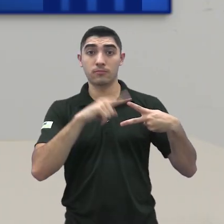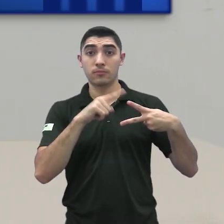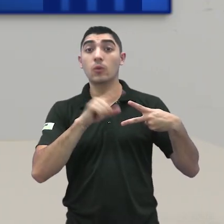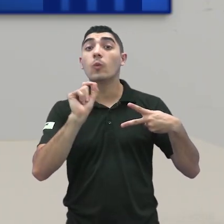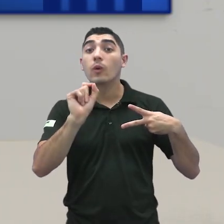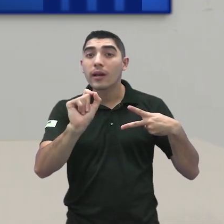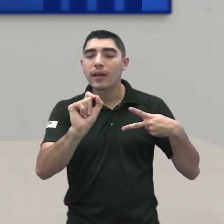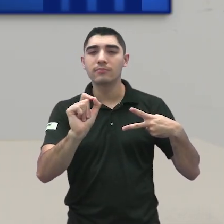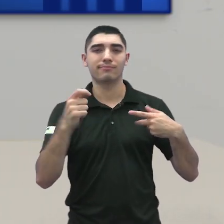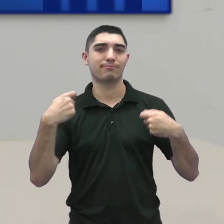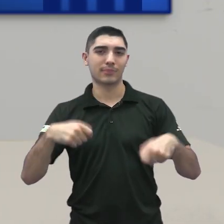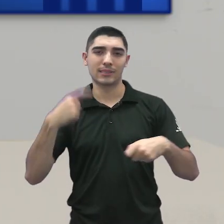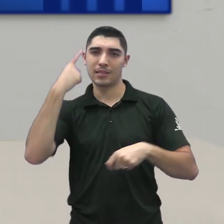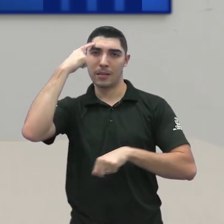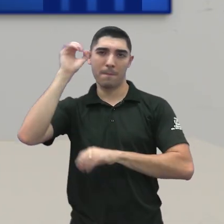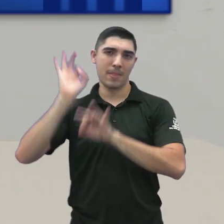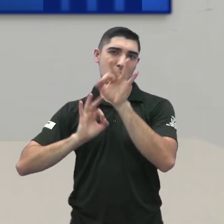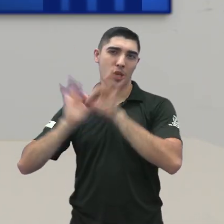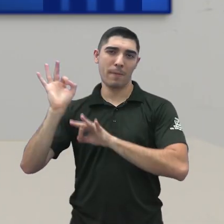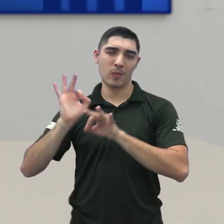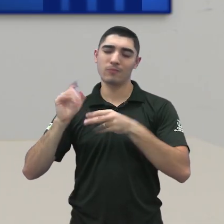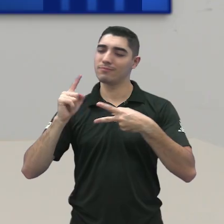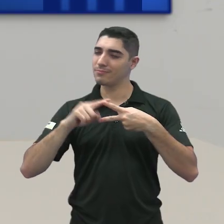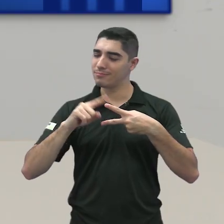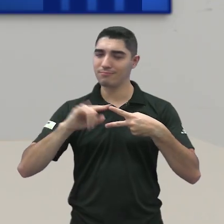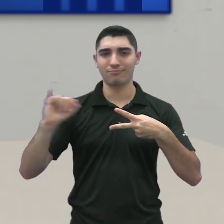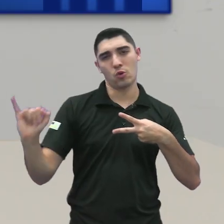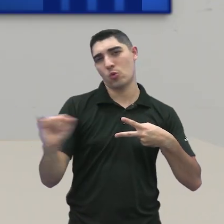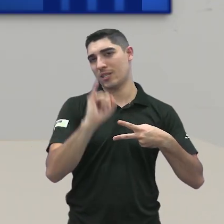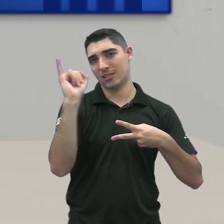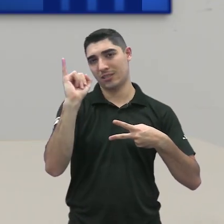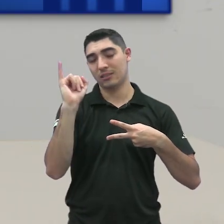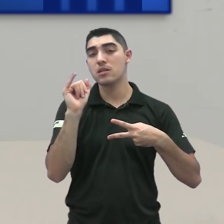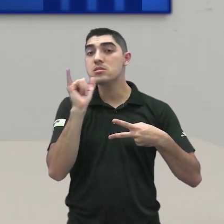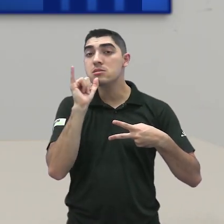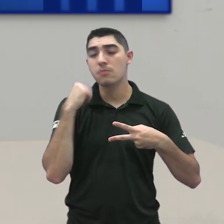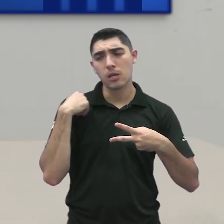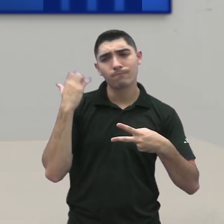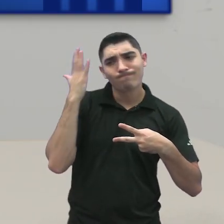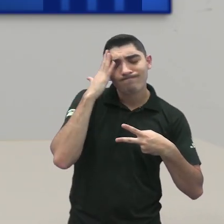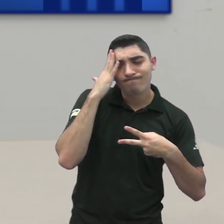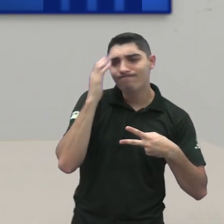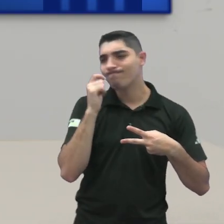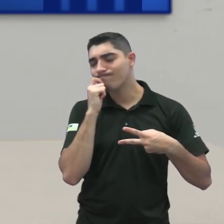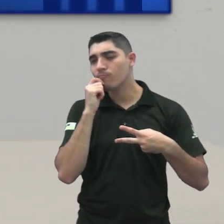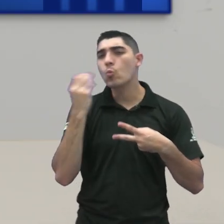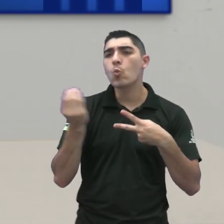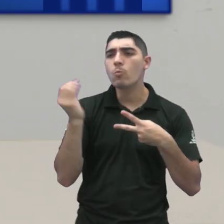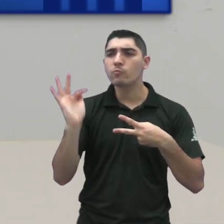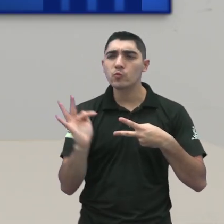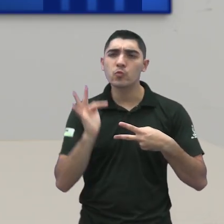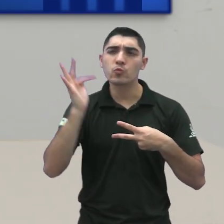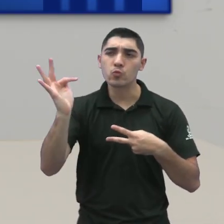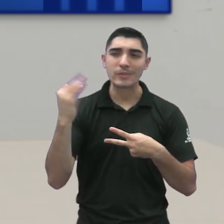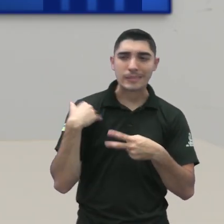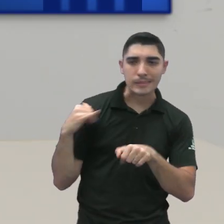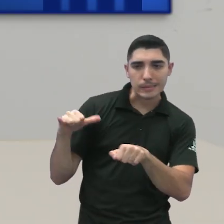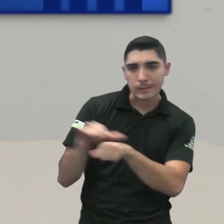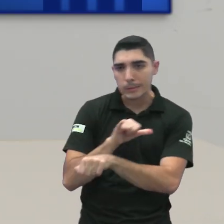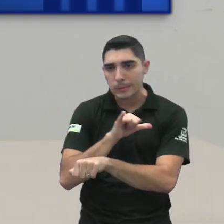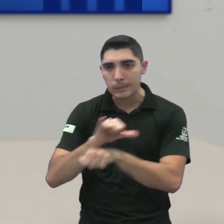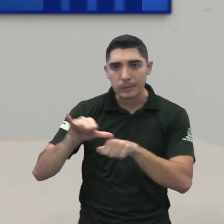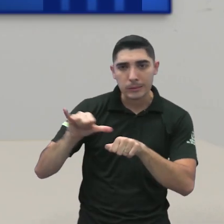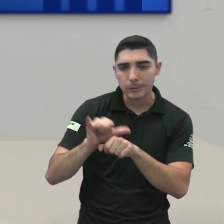aqui. O primeiro, claro, é o planejamento. Planejamento significa você saber aonde você quer chegar, como você